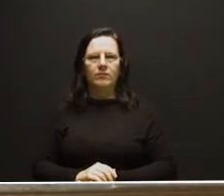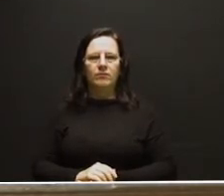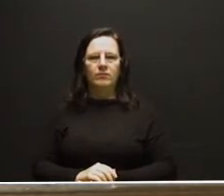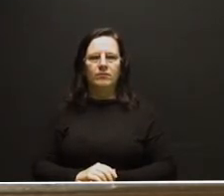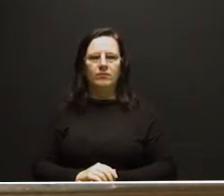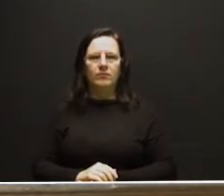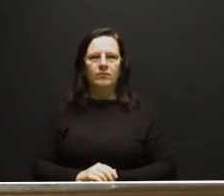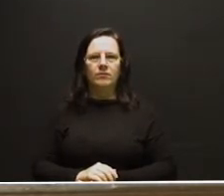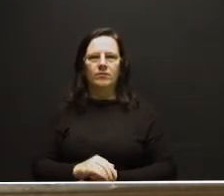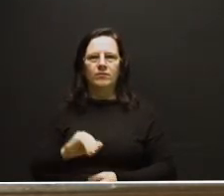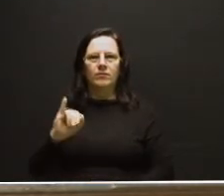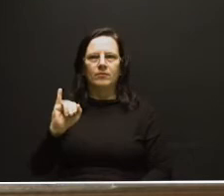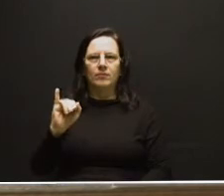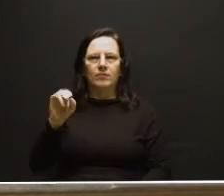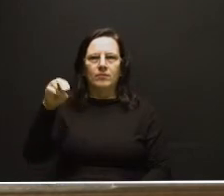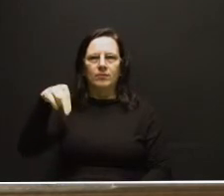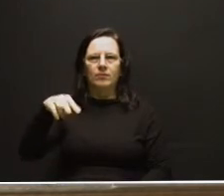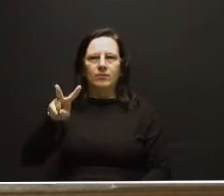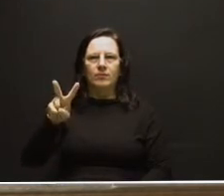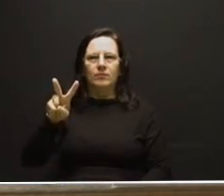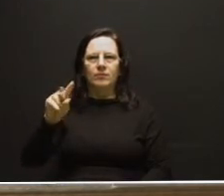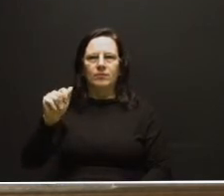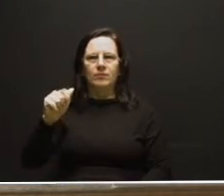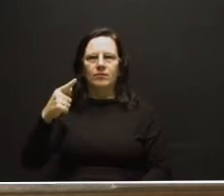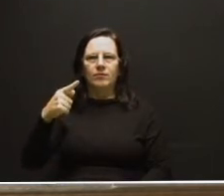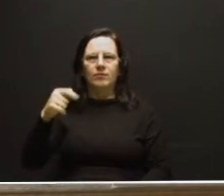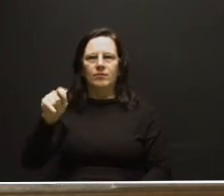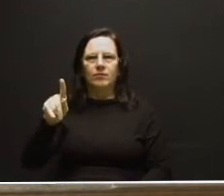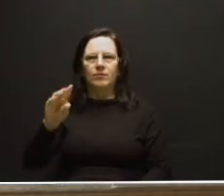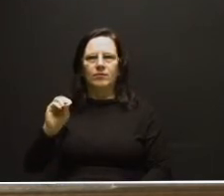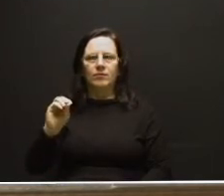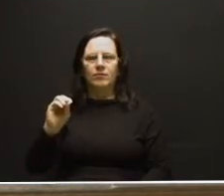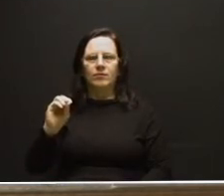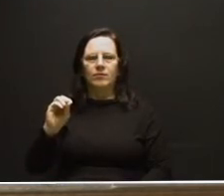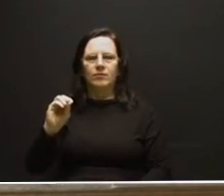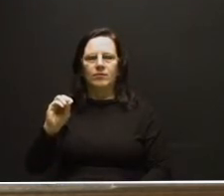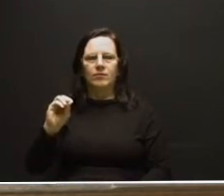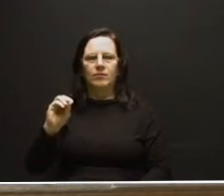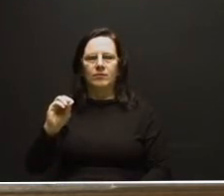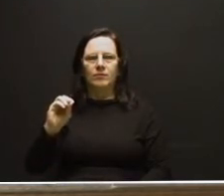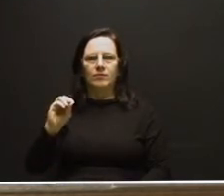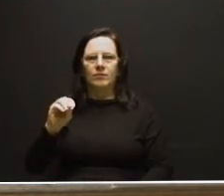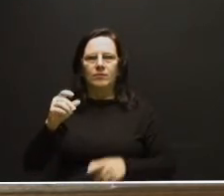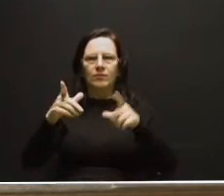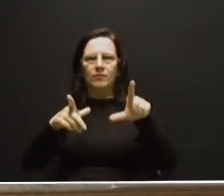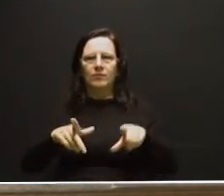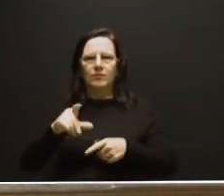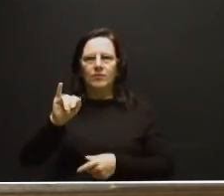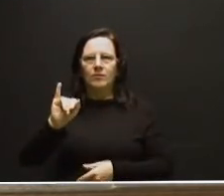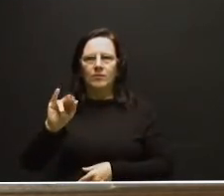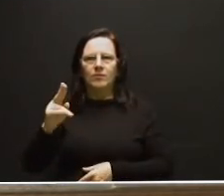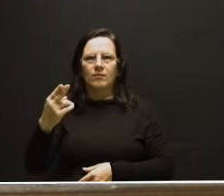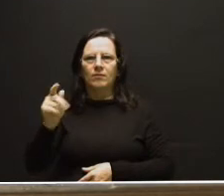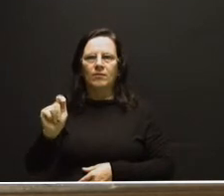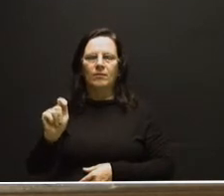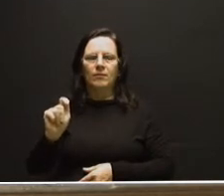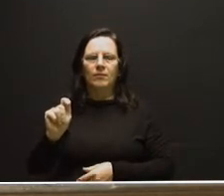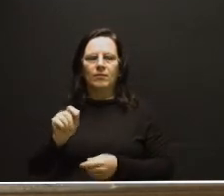tendo houve agora na invasão 0 na ilha caraguatá na rua cubatão é e